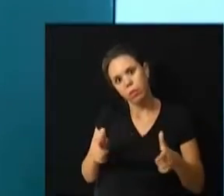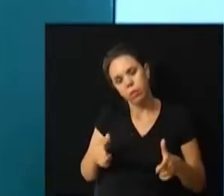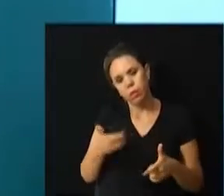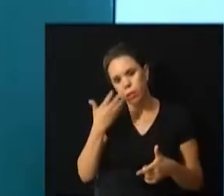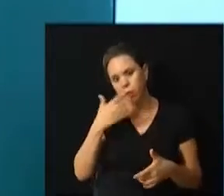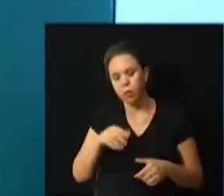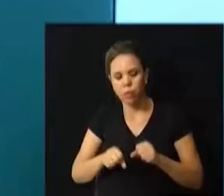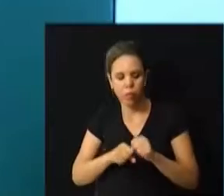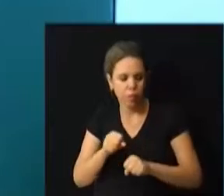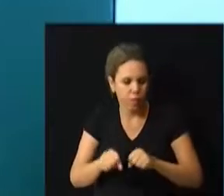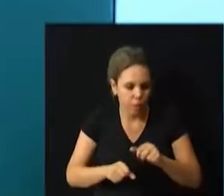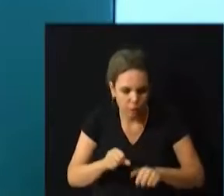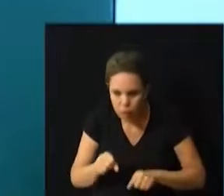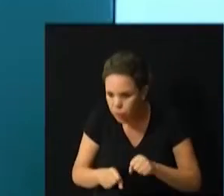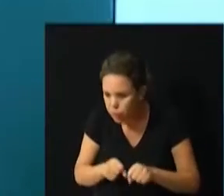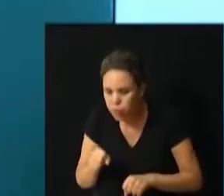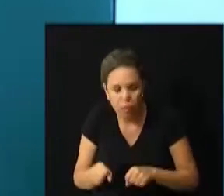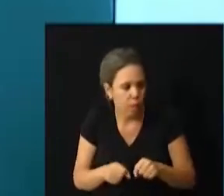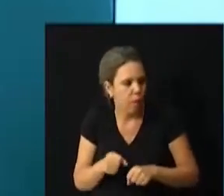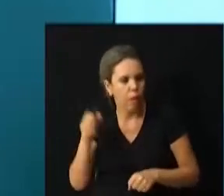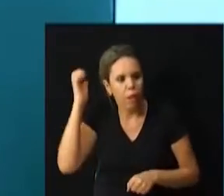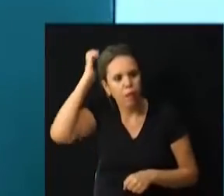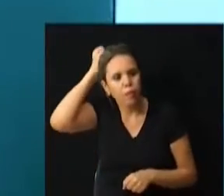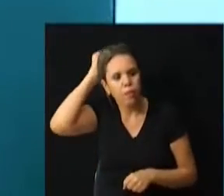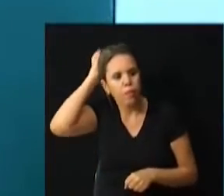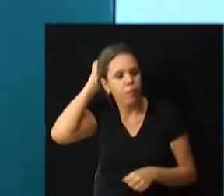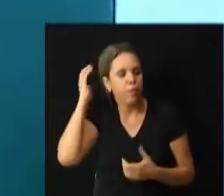aguçada, a criança começa a engatinhar,